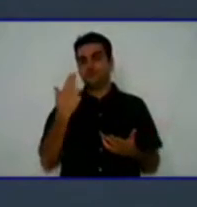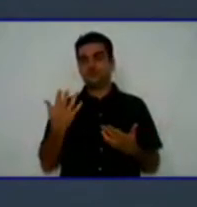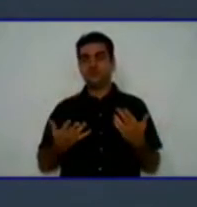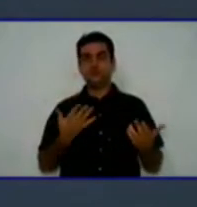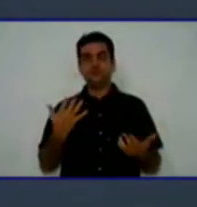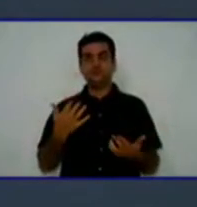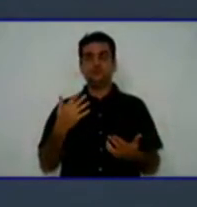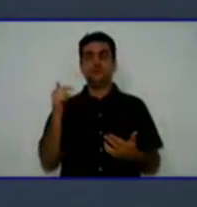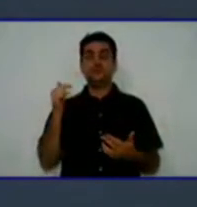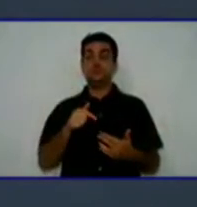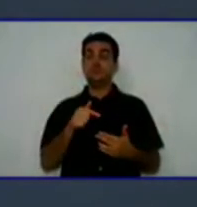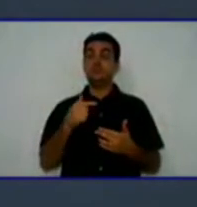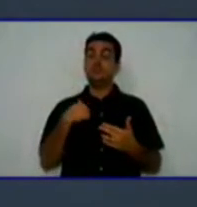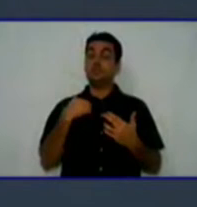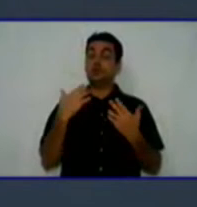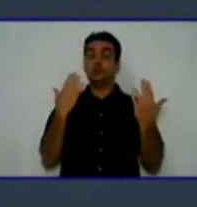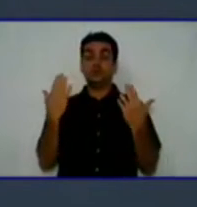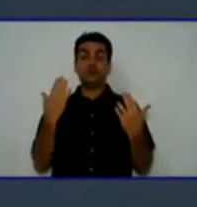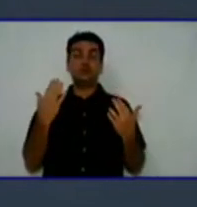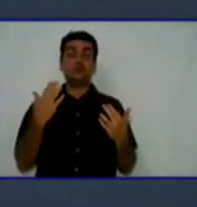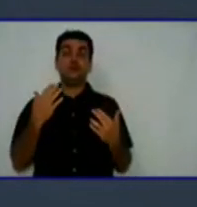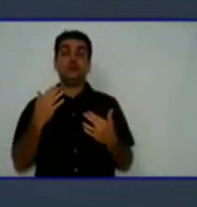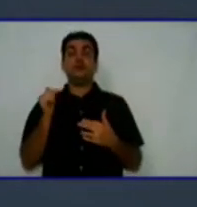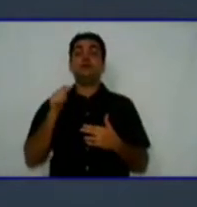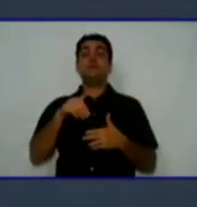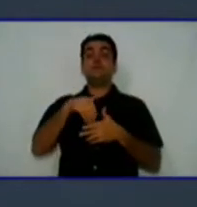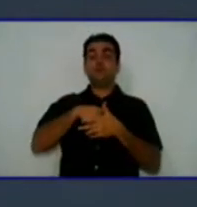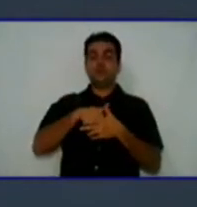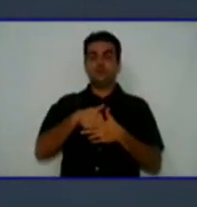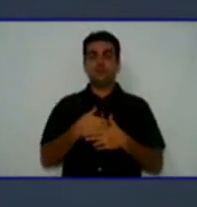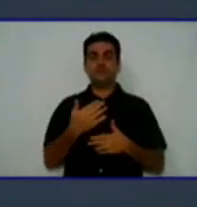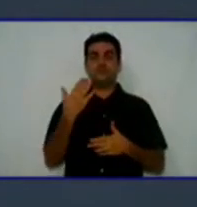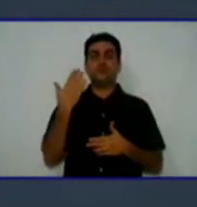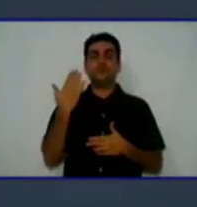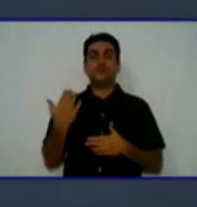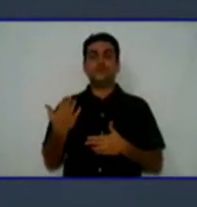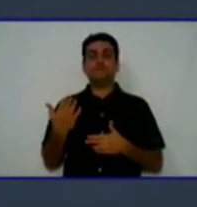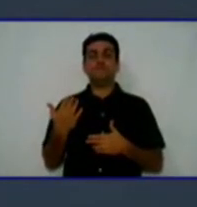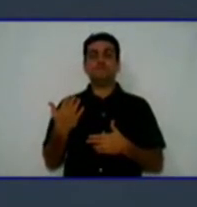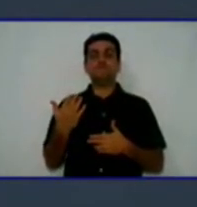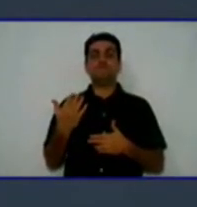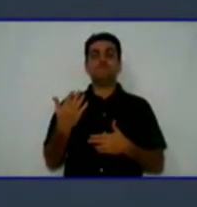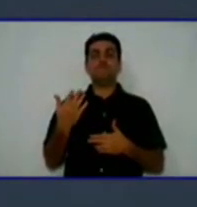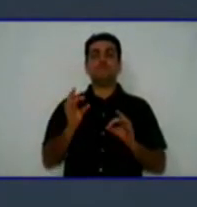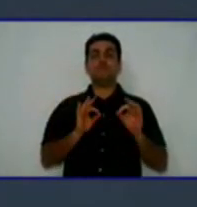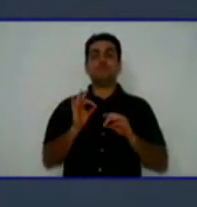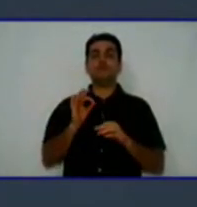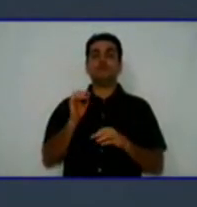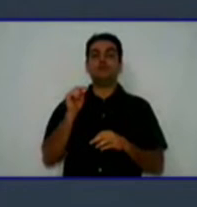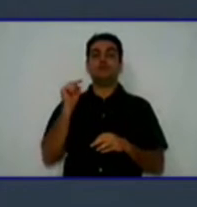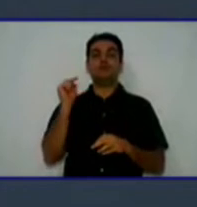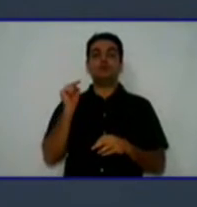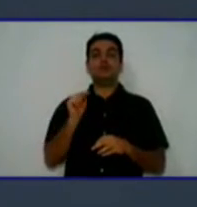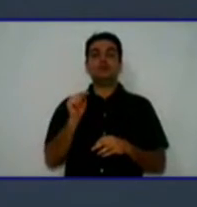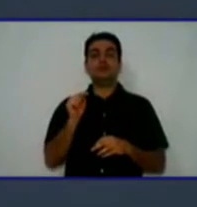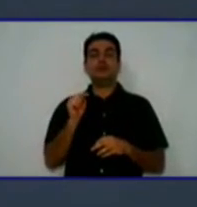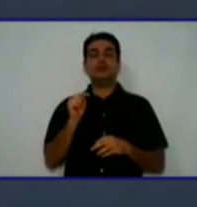já havia comparecido com o voto de Vossa Excelência, pelo registro que tenho,